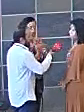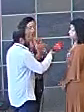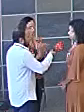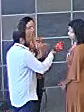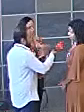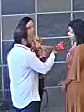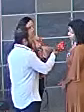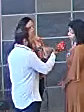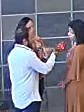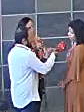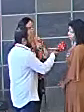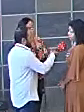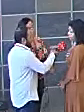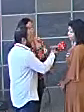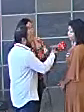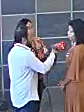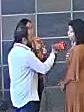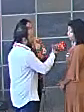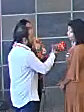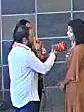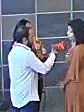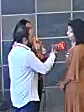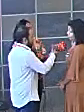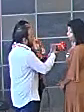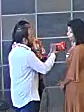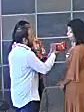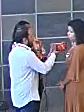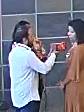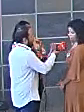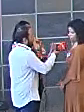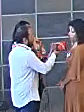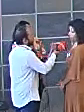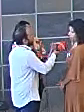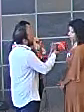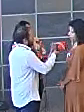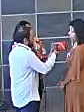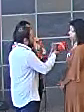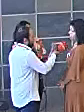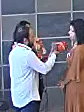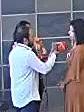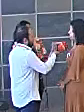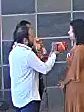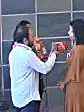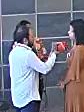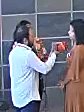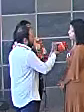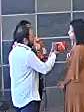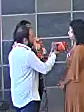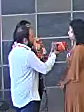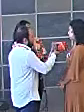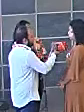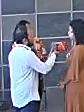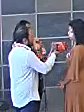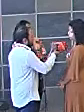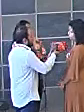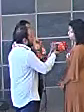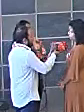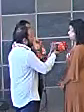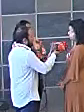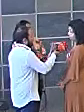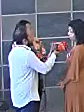para isso, estivemos aqui na década de 80 para lutar por esse direito e vamos voltar quantas vezes forem necessárias